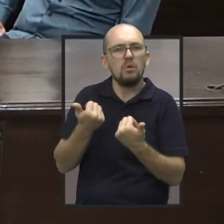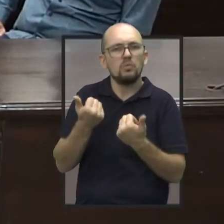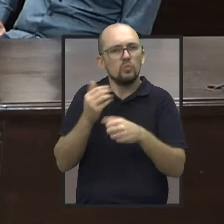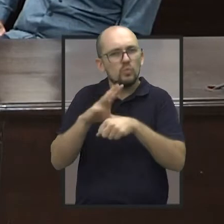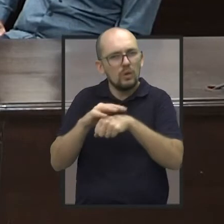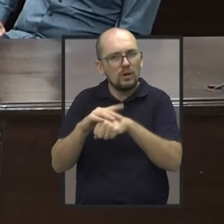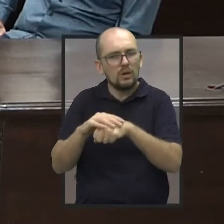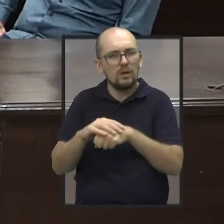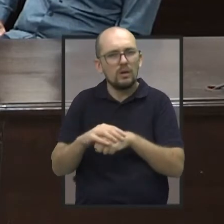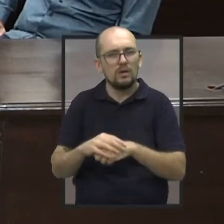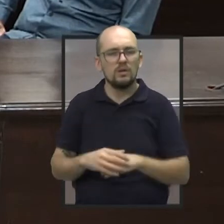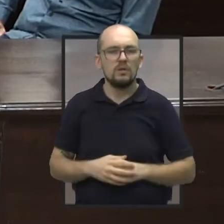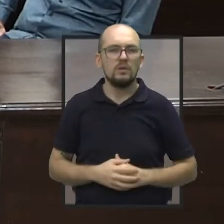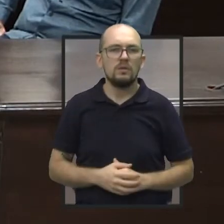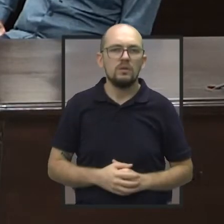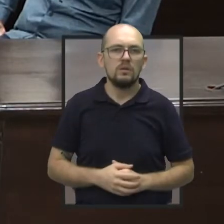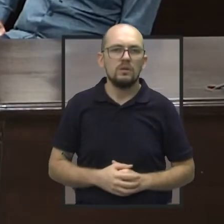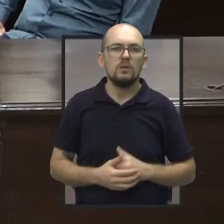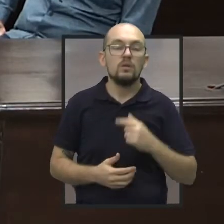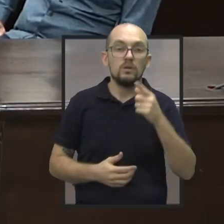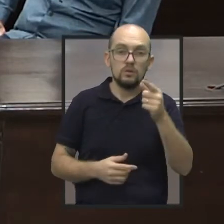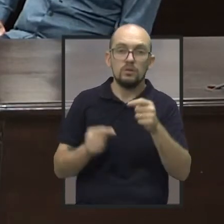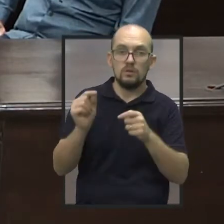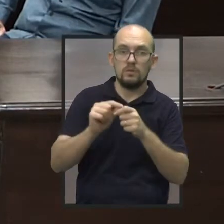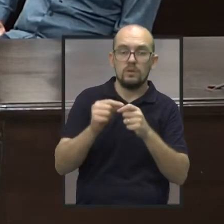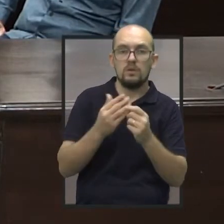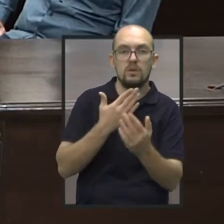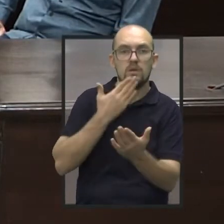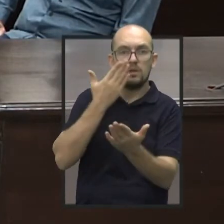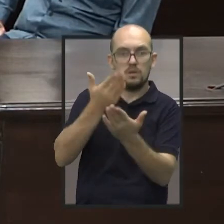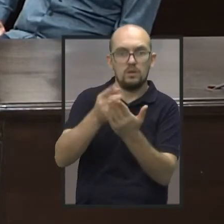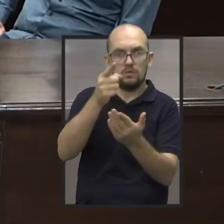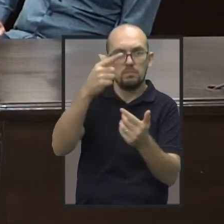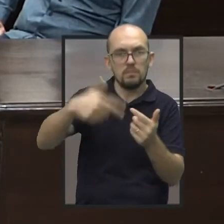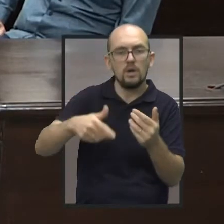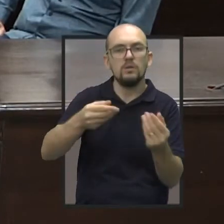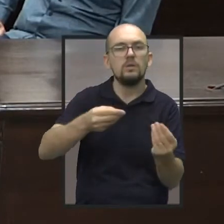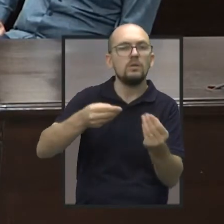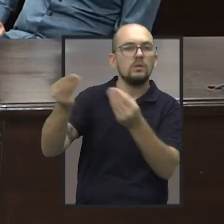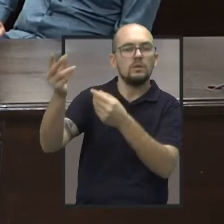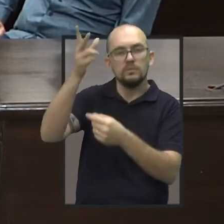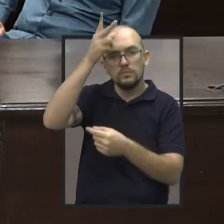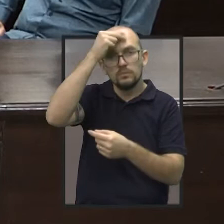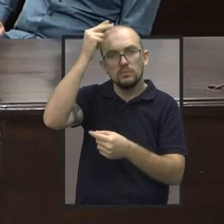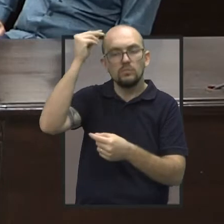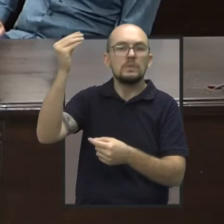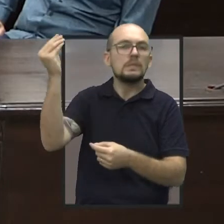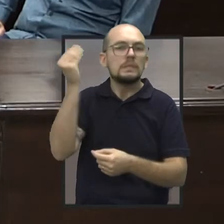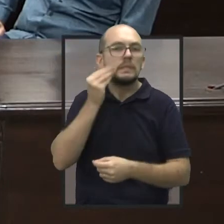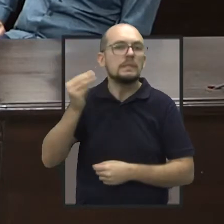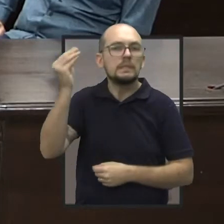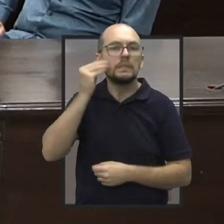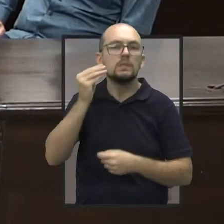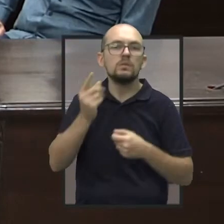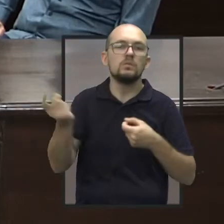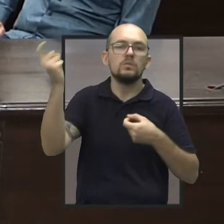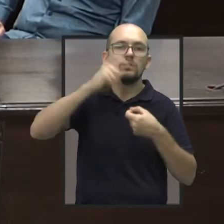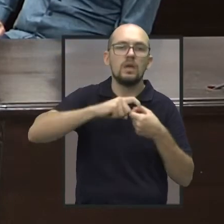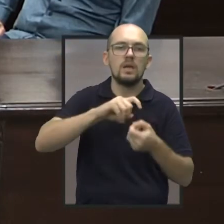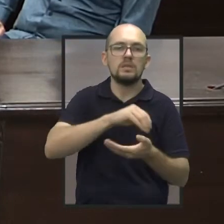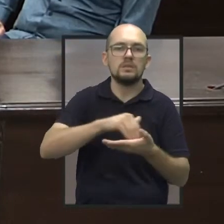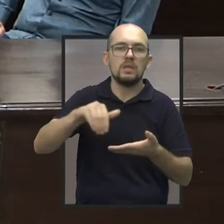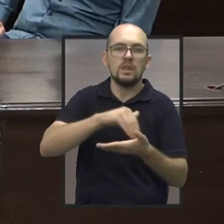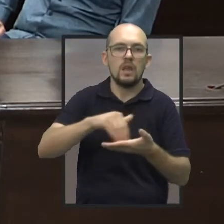requerimento solicitando à prefeitura que estude a possibilidade de restabelecer o funcionamento de algumas secretarias, de alguns serviços